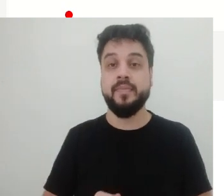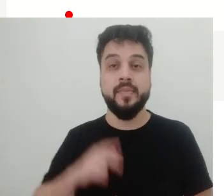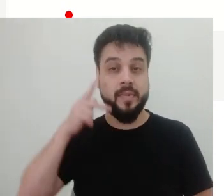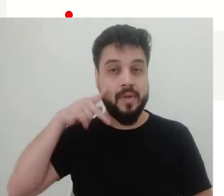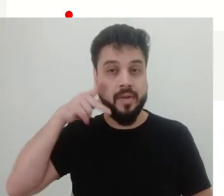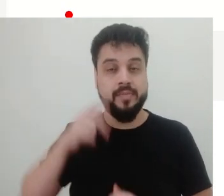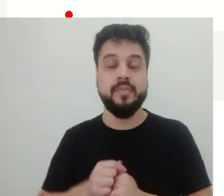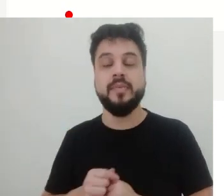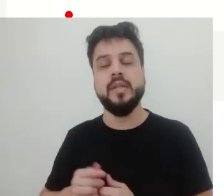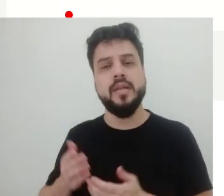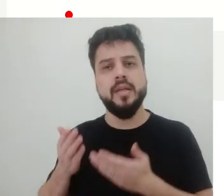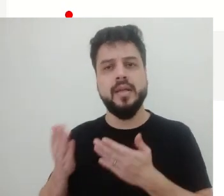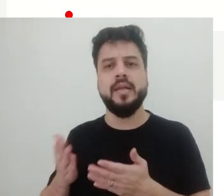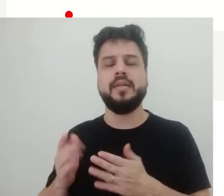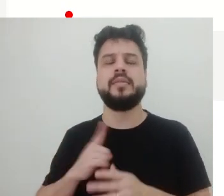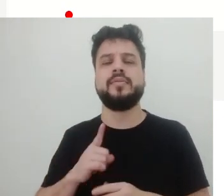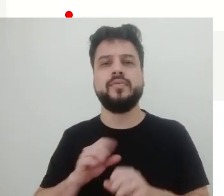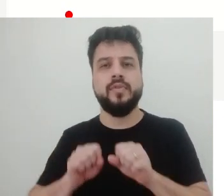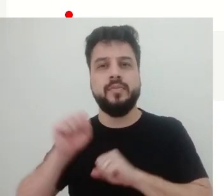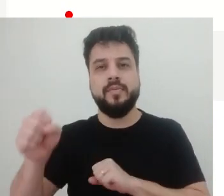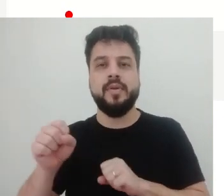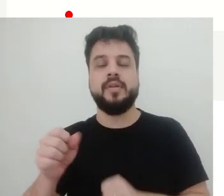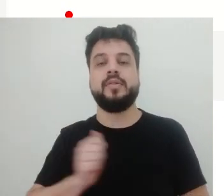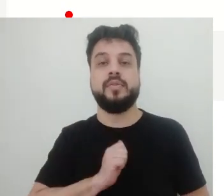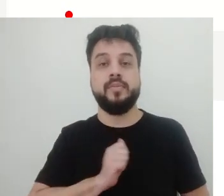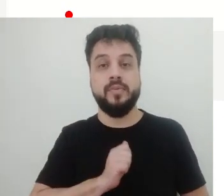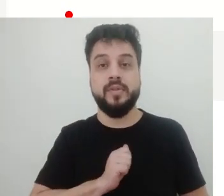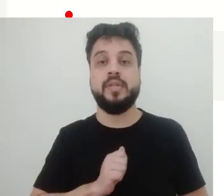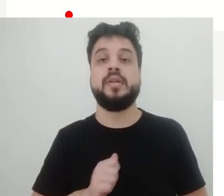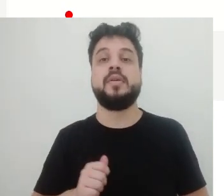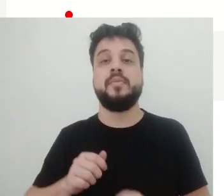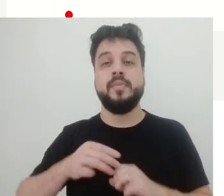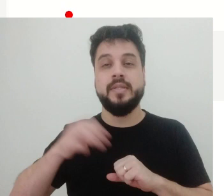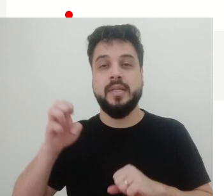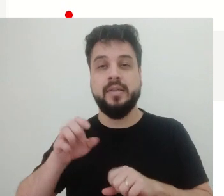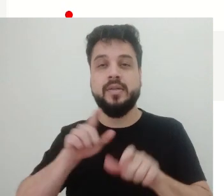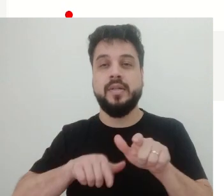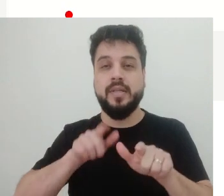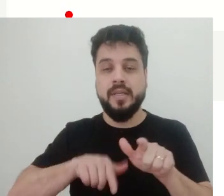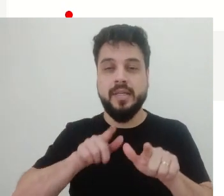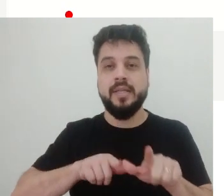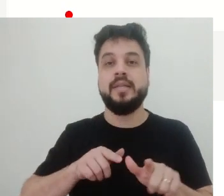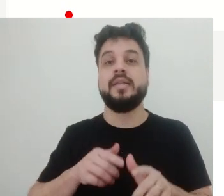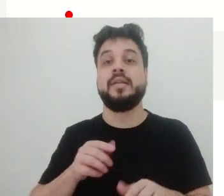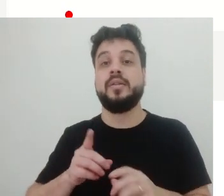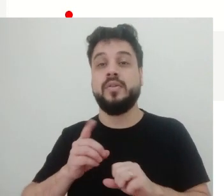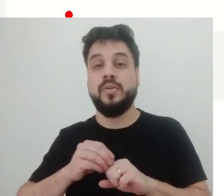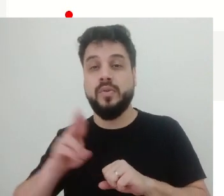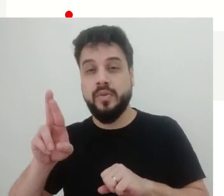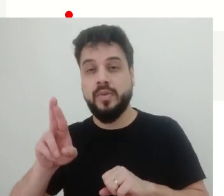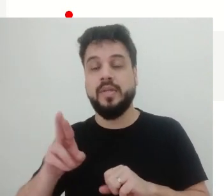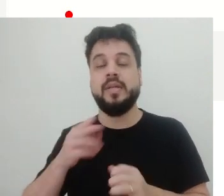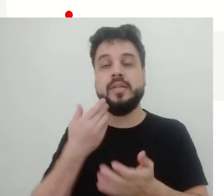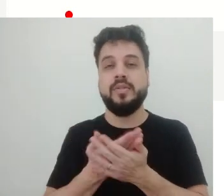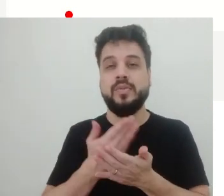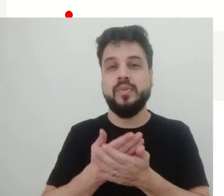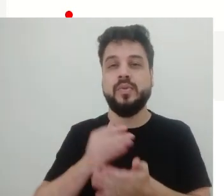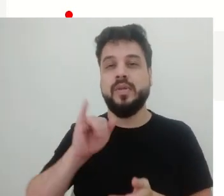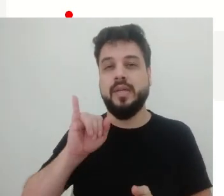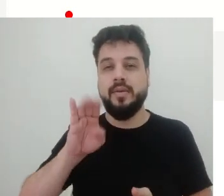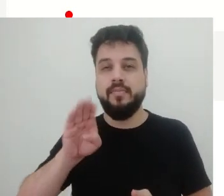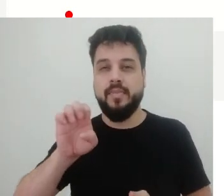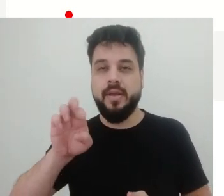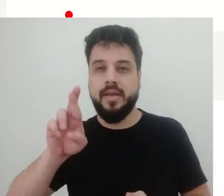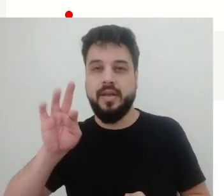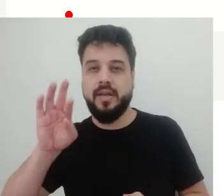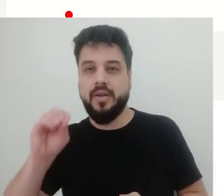Departamento de Antropologia da Unicamp e pós-doutorado também em Antropologia na Universidade La Sapienza de Roma. Então,